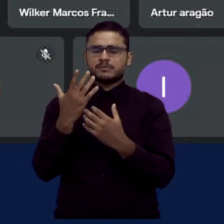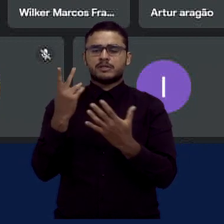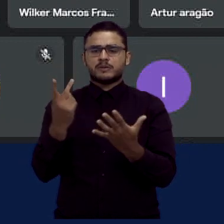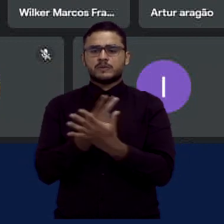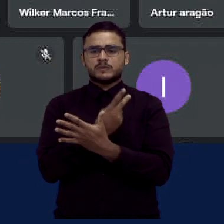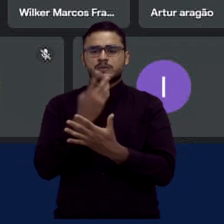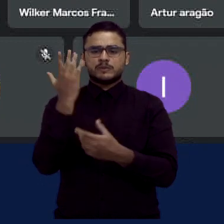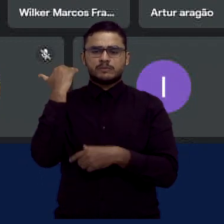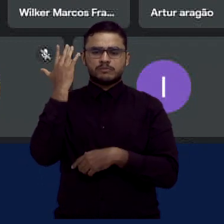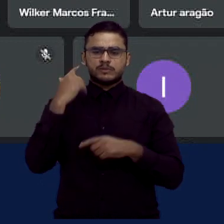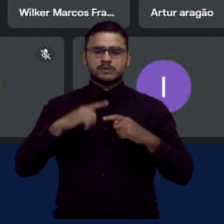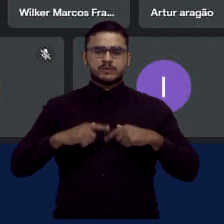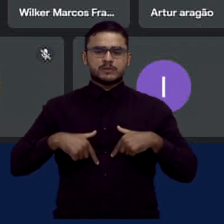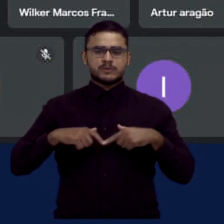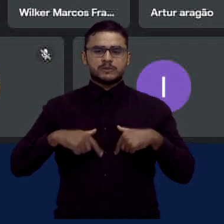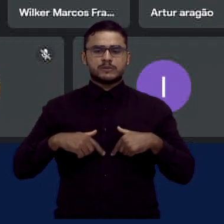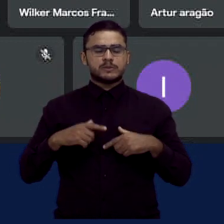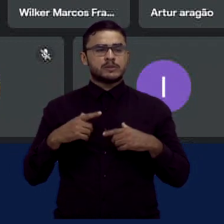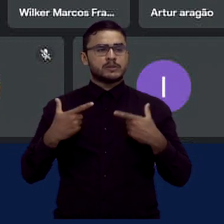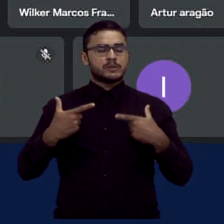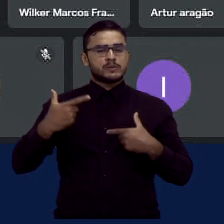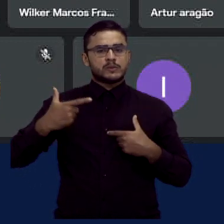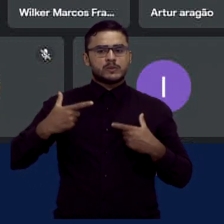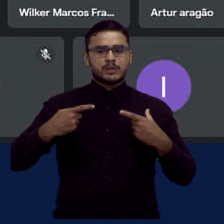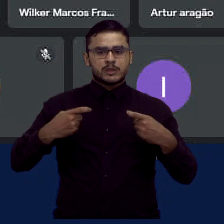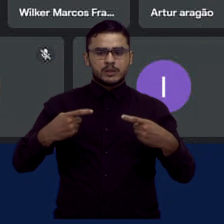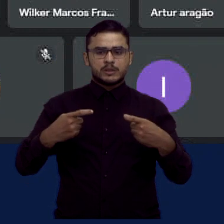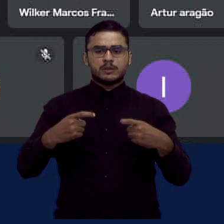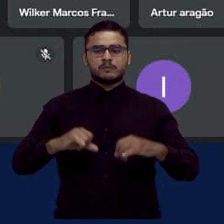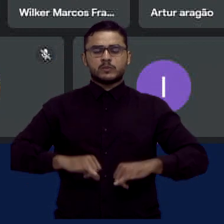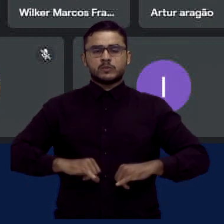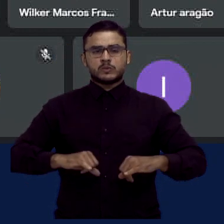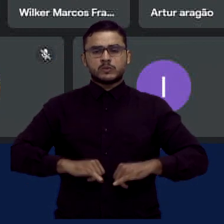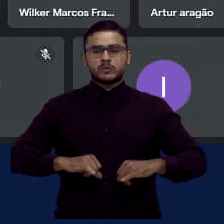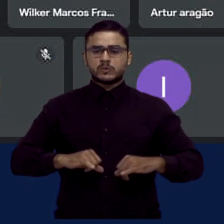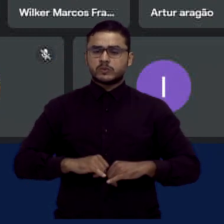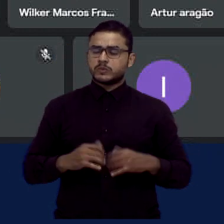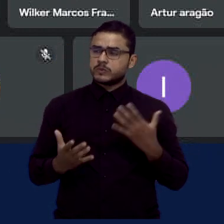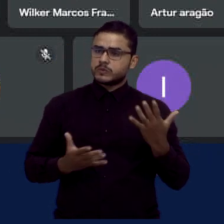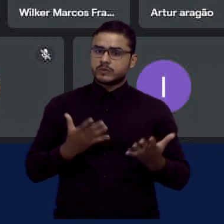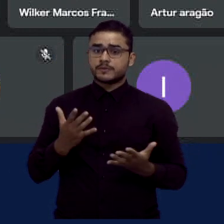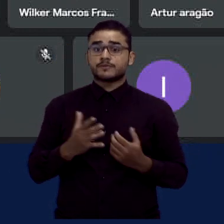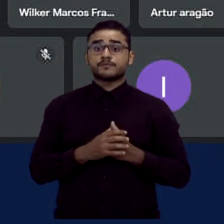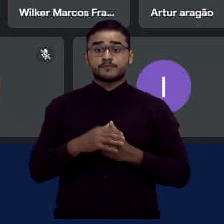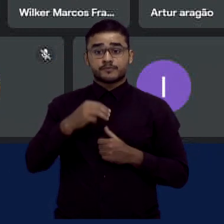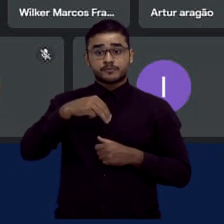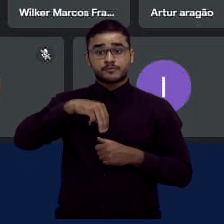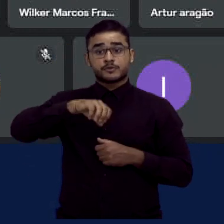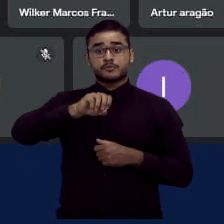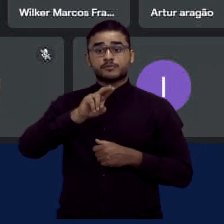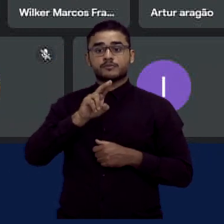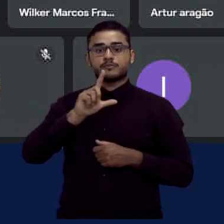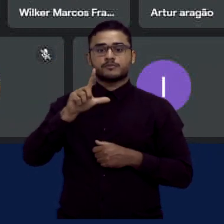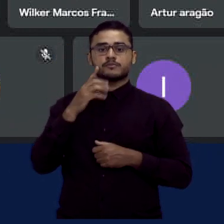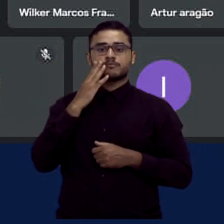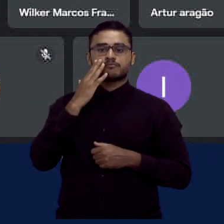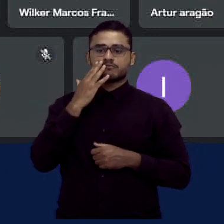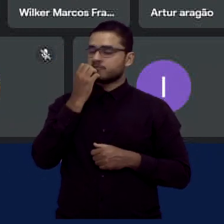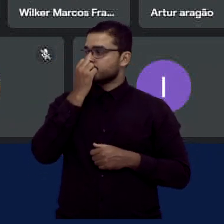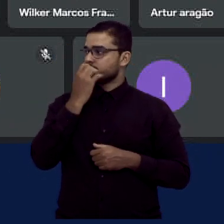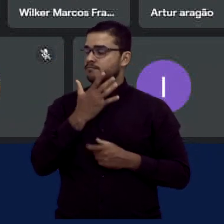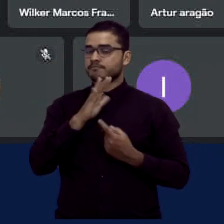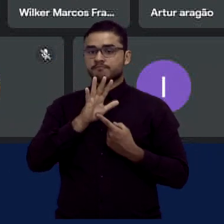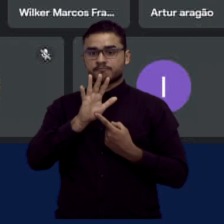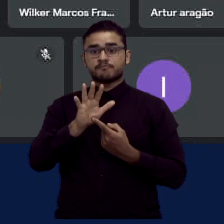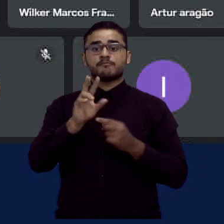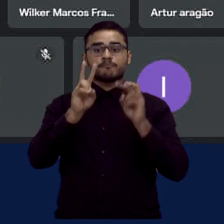Certo? Então, é muito legal a maneira como o Art Spiegelman constrói Maus, e é um quadrinho que vale muito a pena